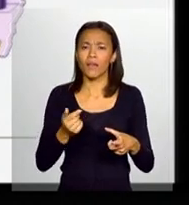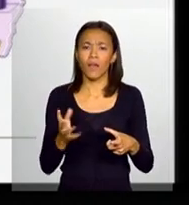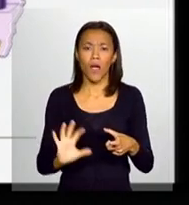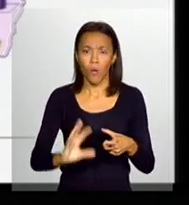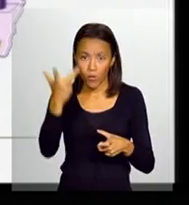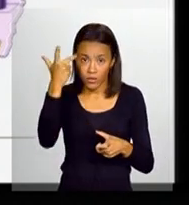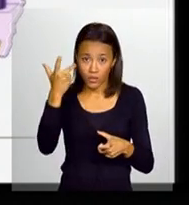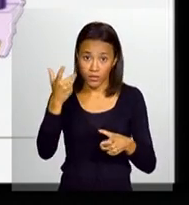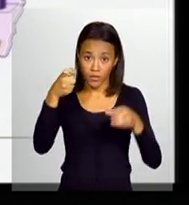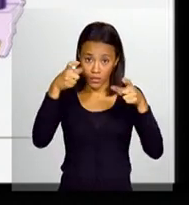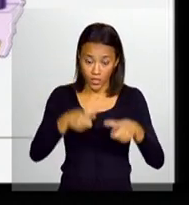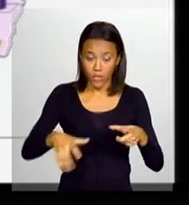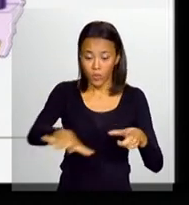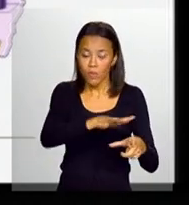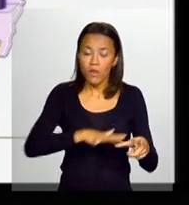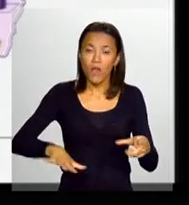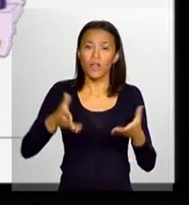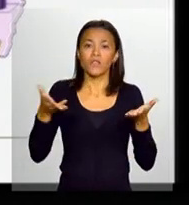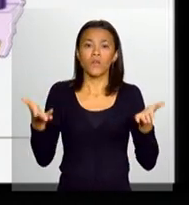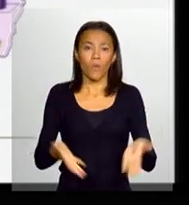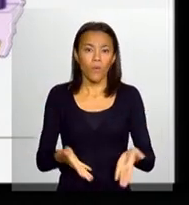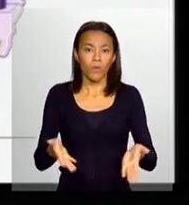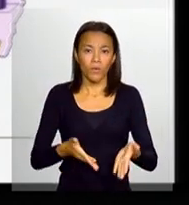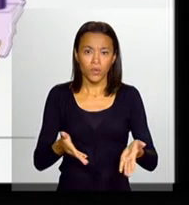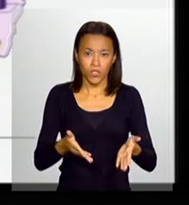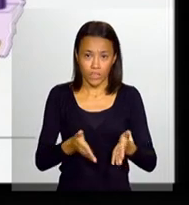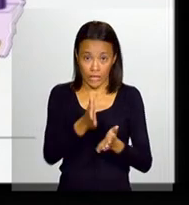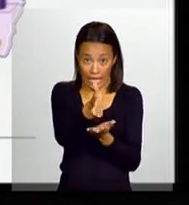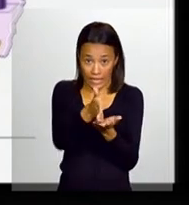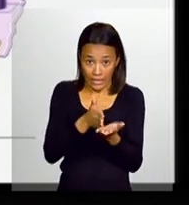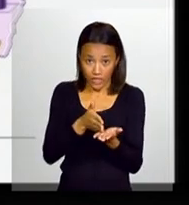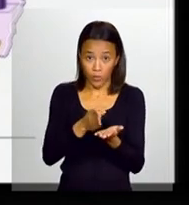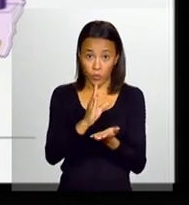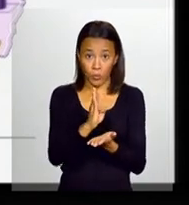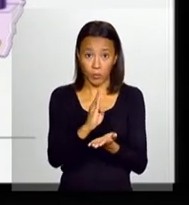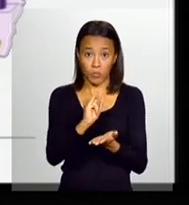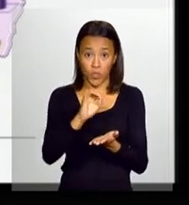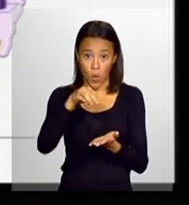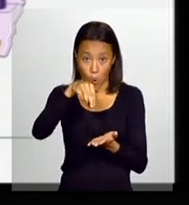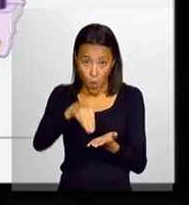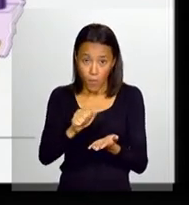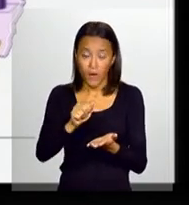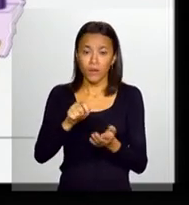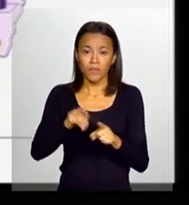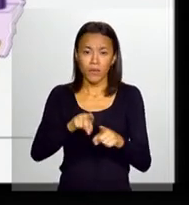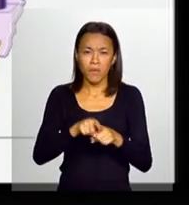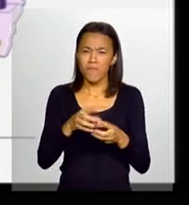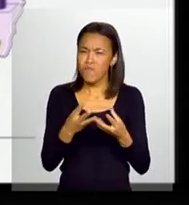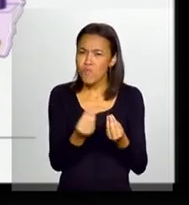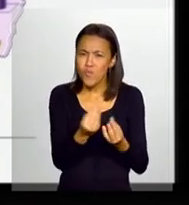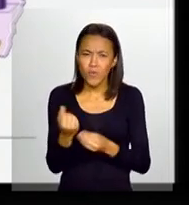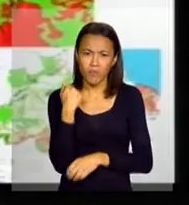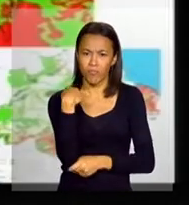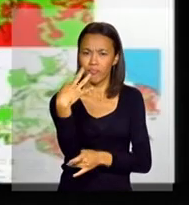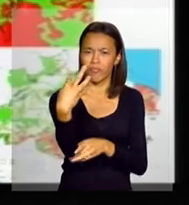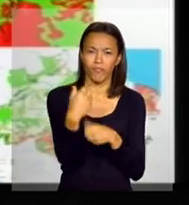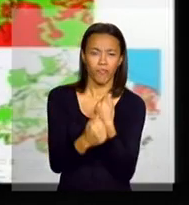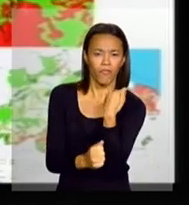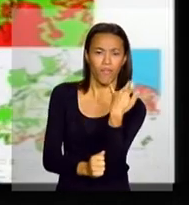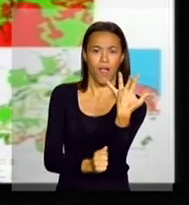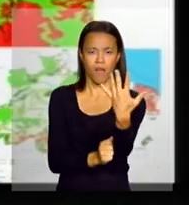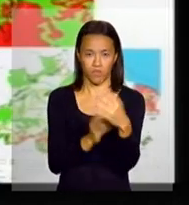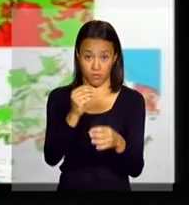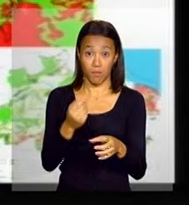vai se dar em áreas hoje na linha do bioma e várias dessas áreas cobertas por floresta. Tá? É óbvio